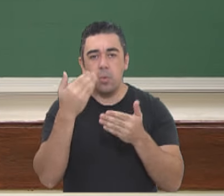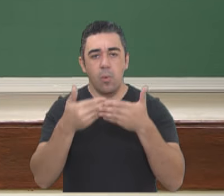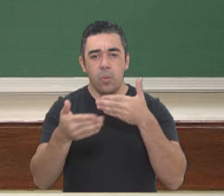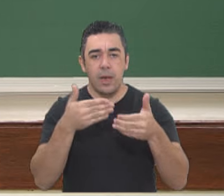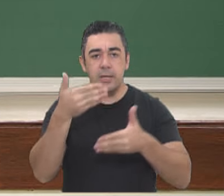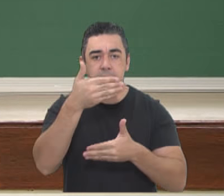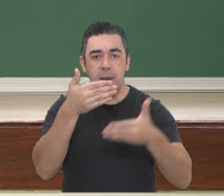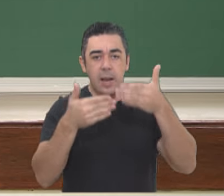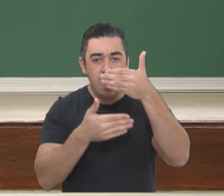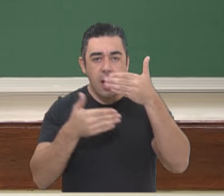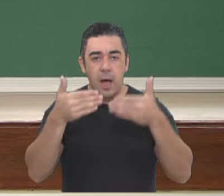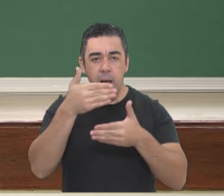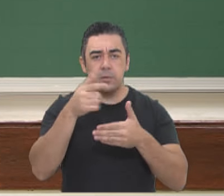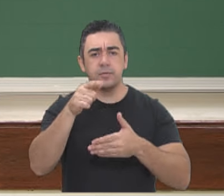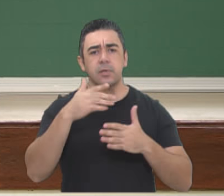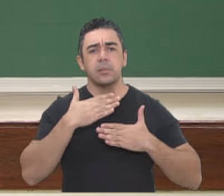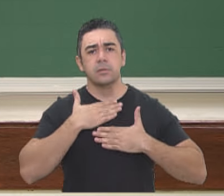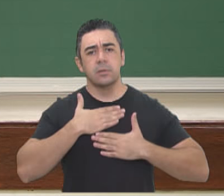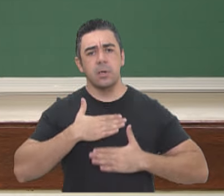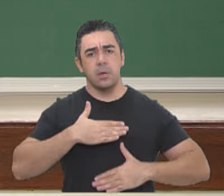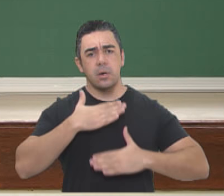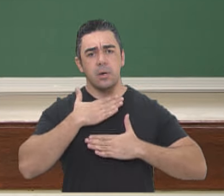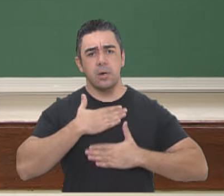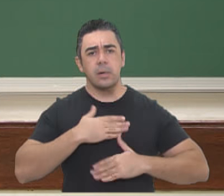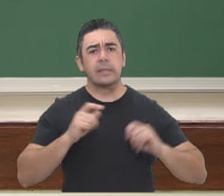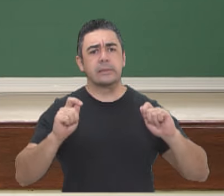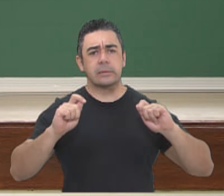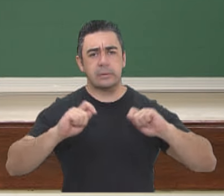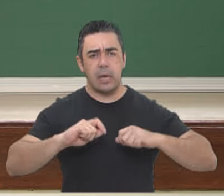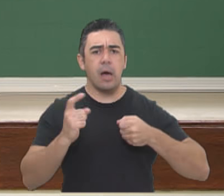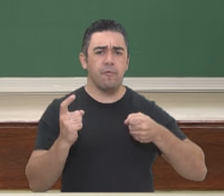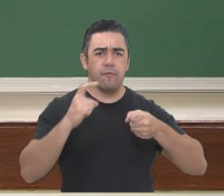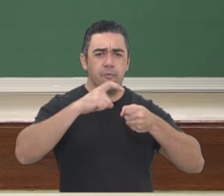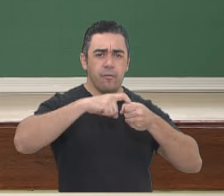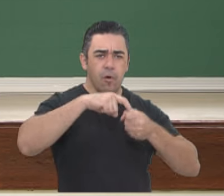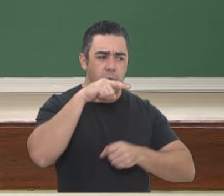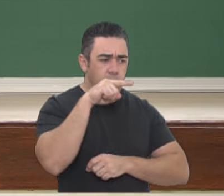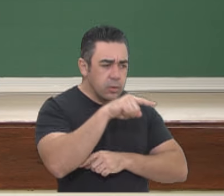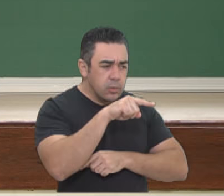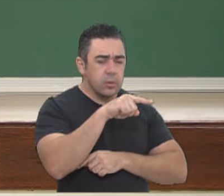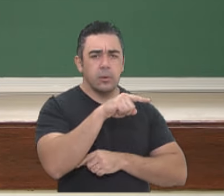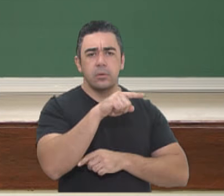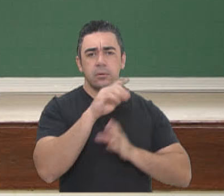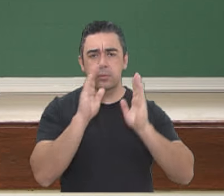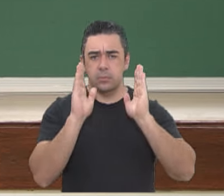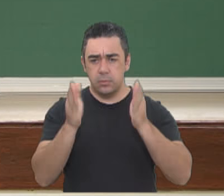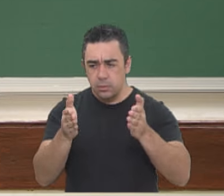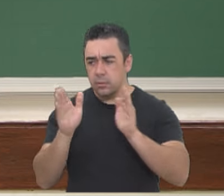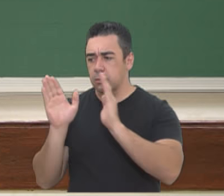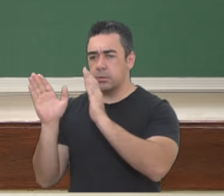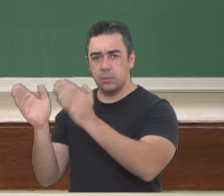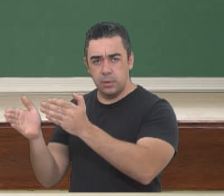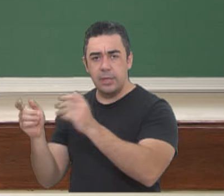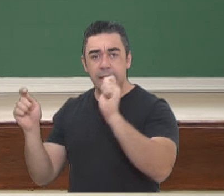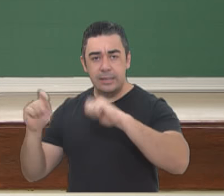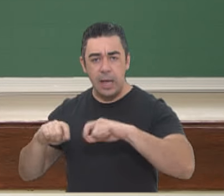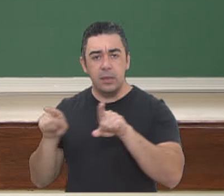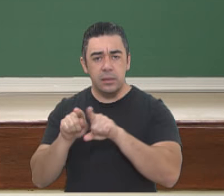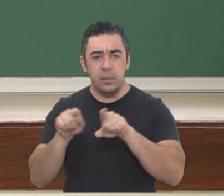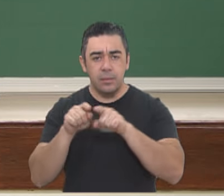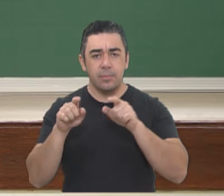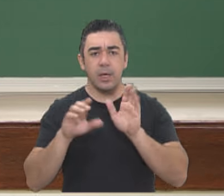slide, vocês podem ficar bem tranquilos, porque lá nesses canais que eu falei, no aplicativo, no Classroom e